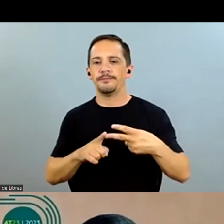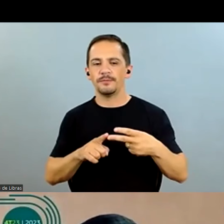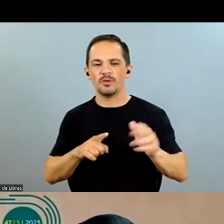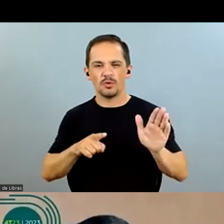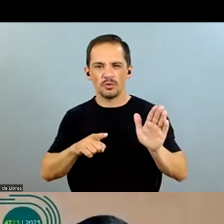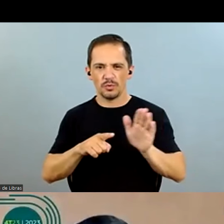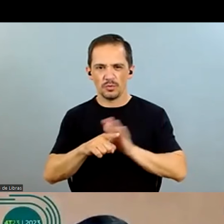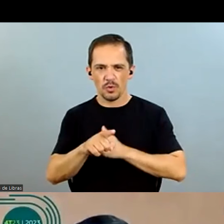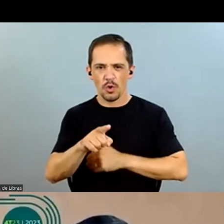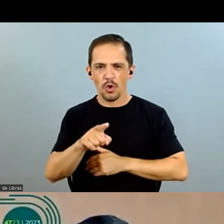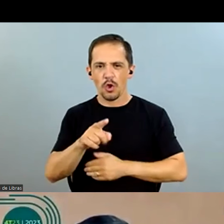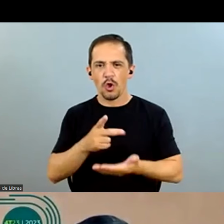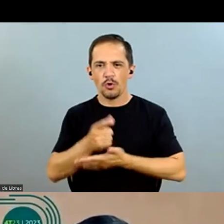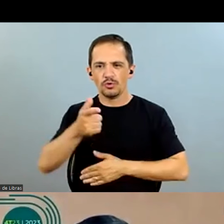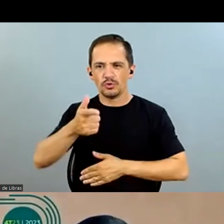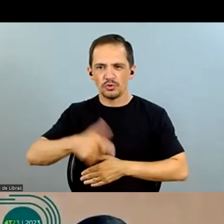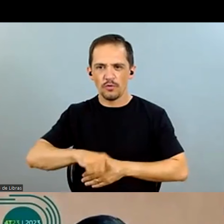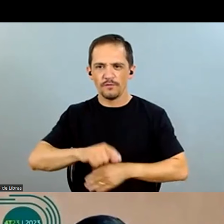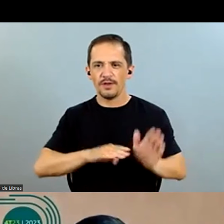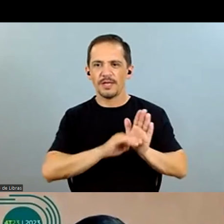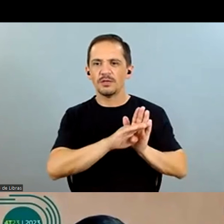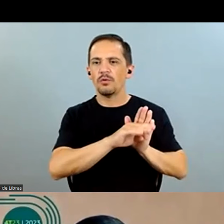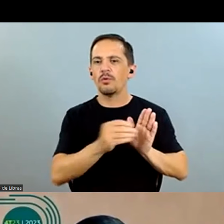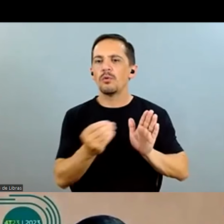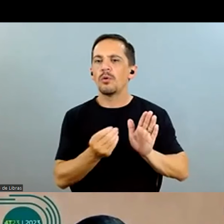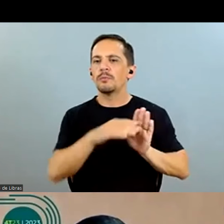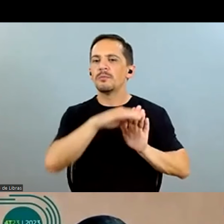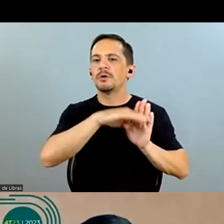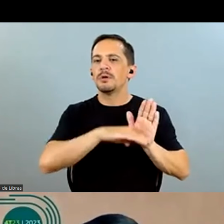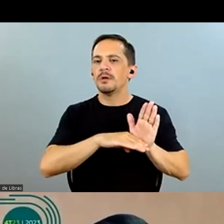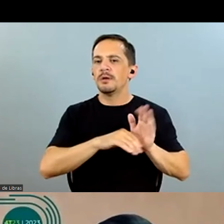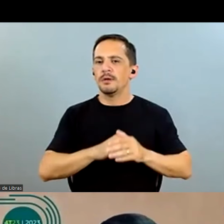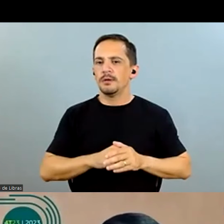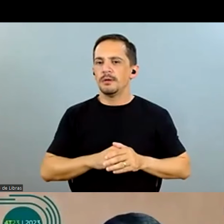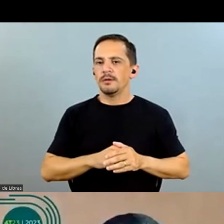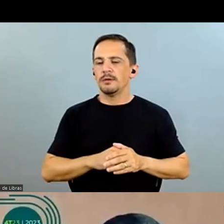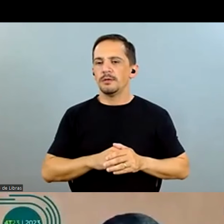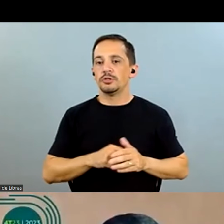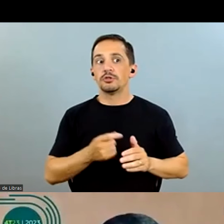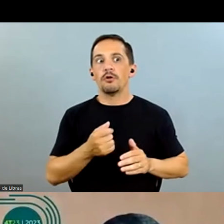do racional de vocês para efetuar as recompras né Além da questão só do preço da ação